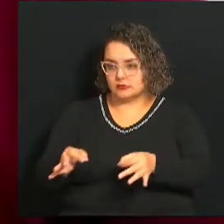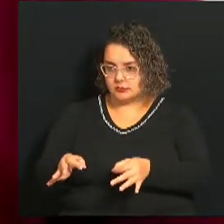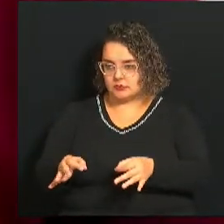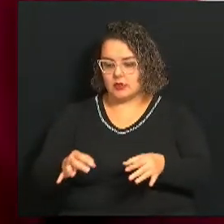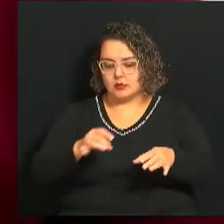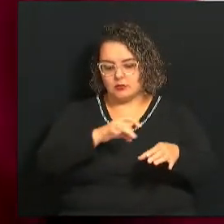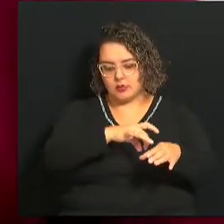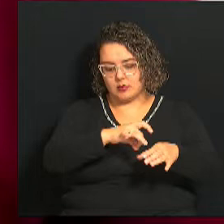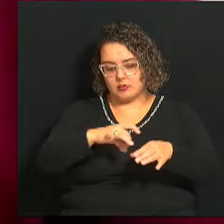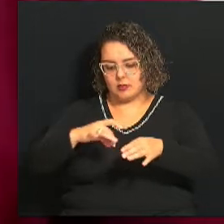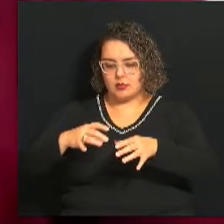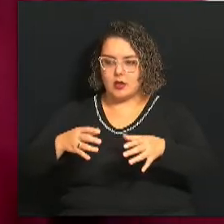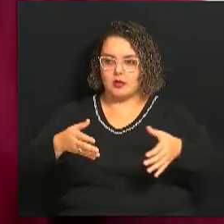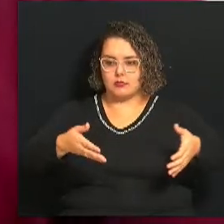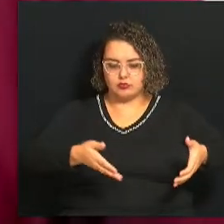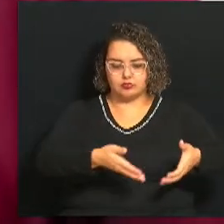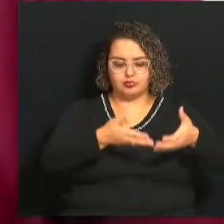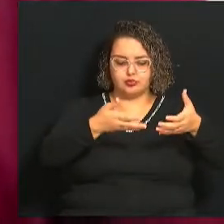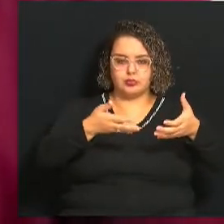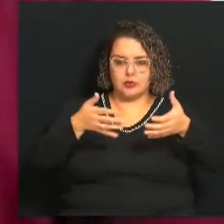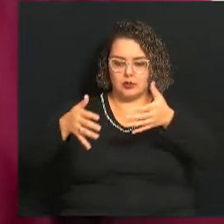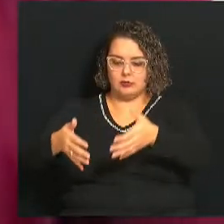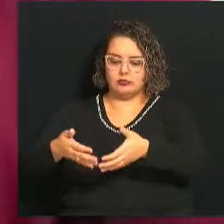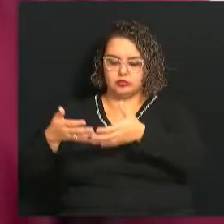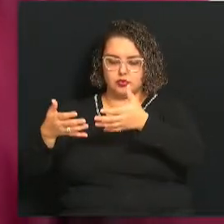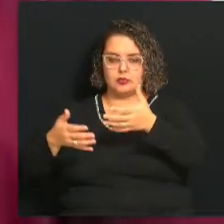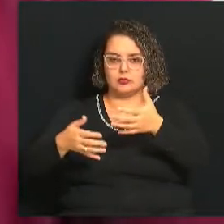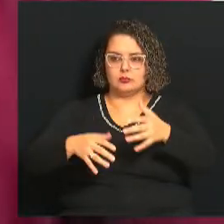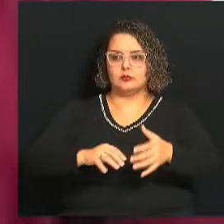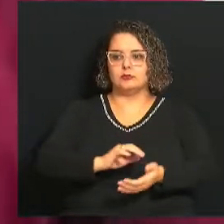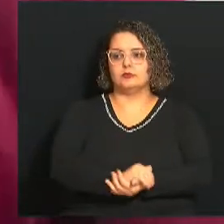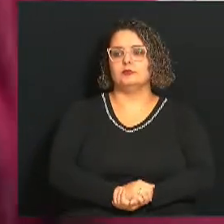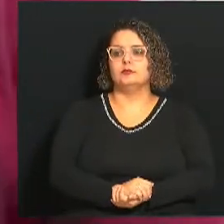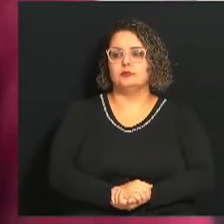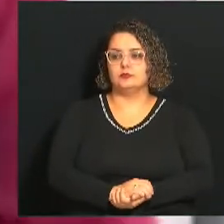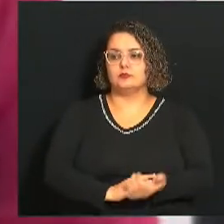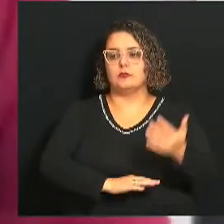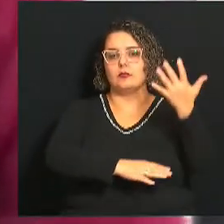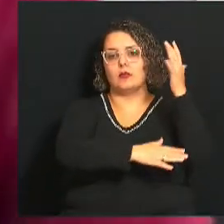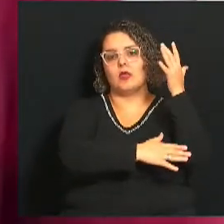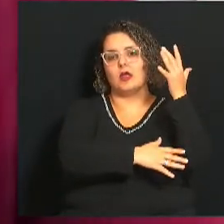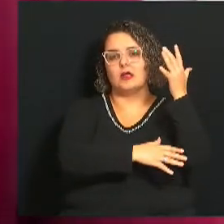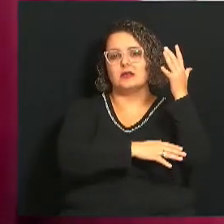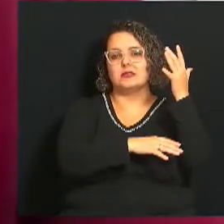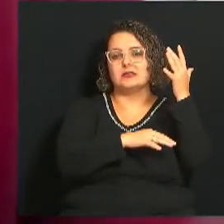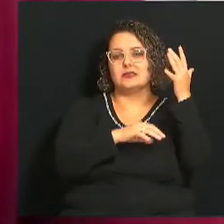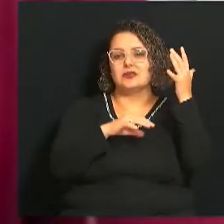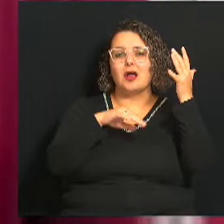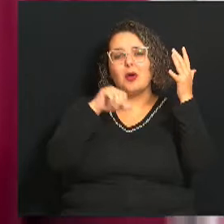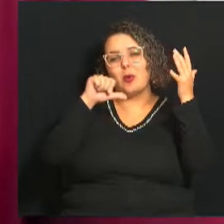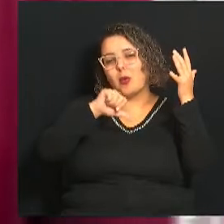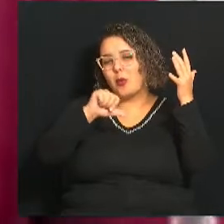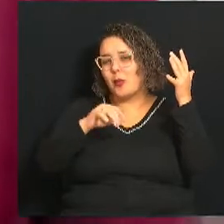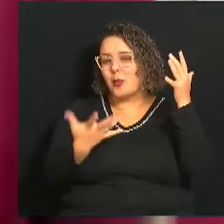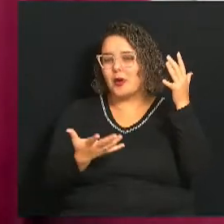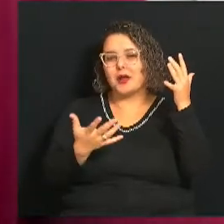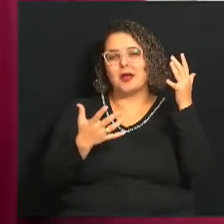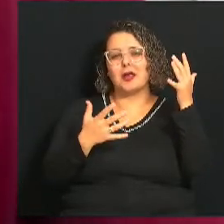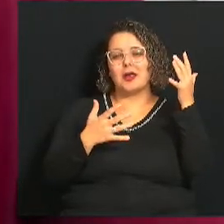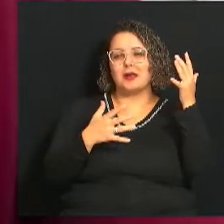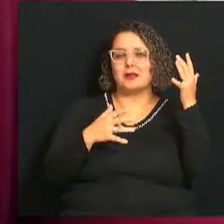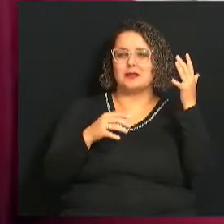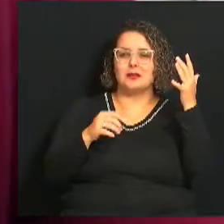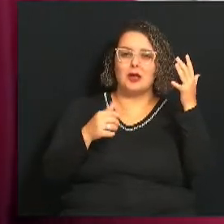também a extração, de estocamento de árvores que estejam aí doentes e, por alguma razão, estejam